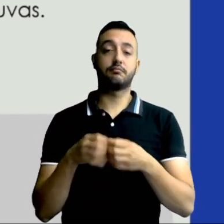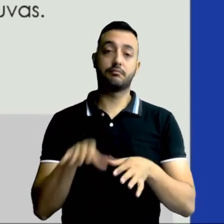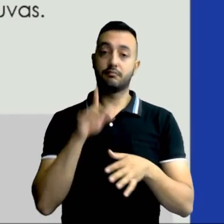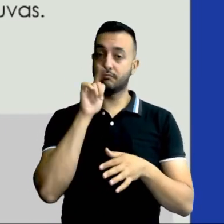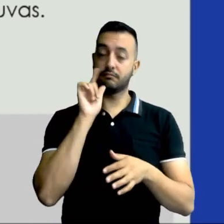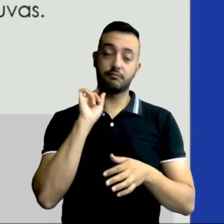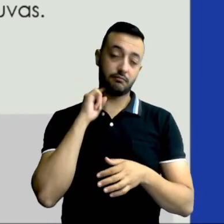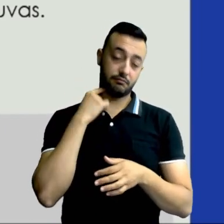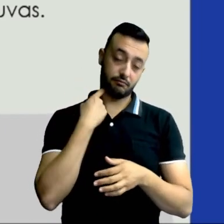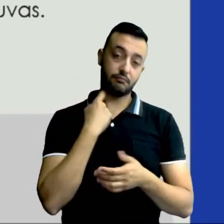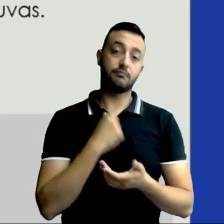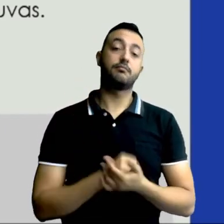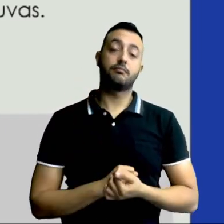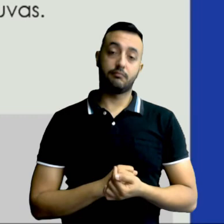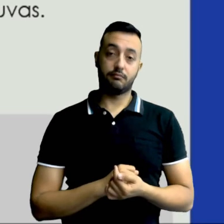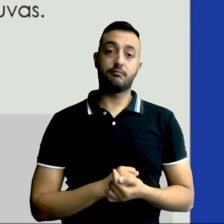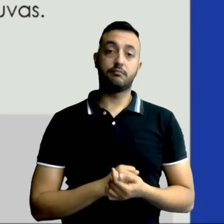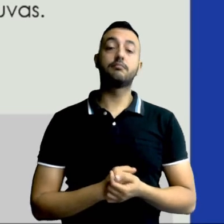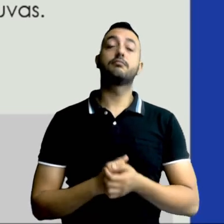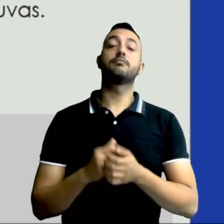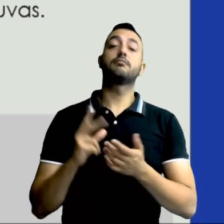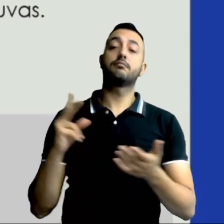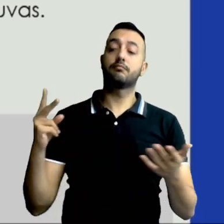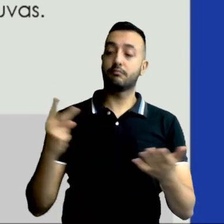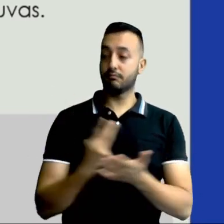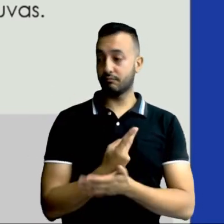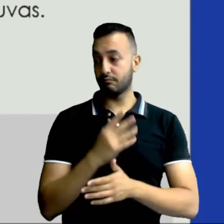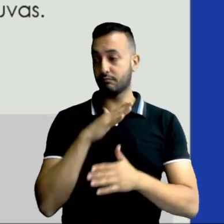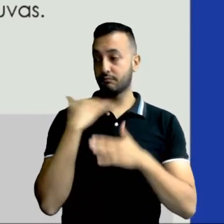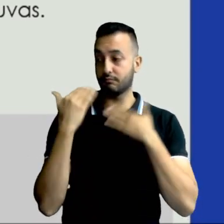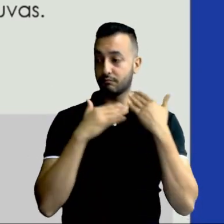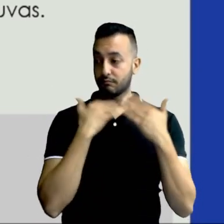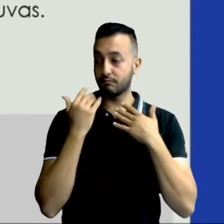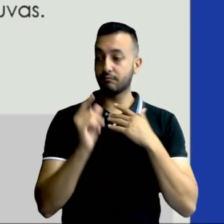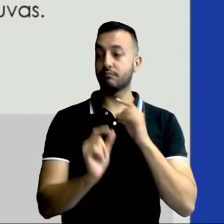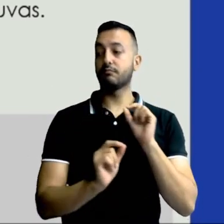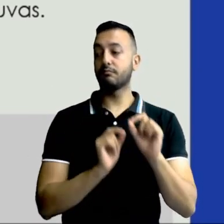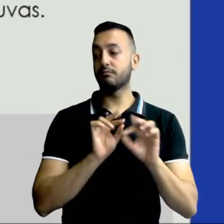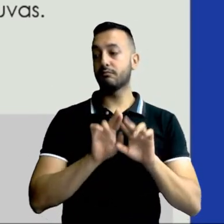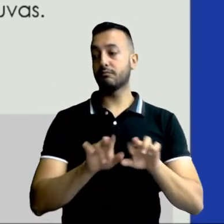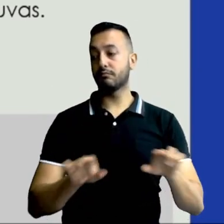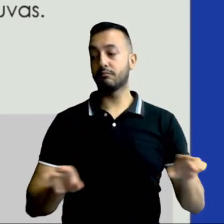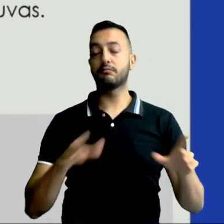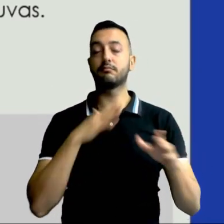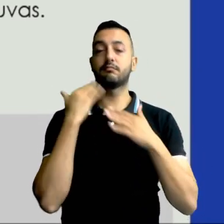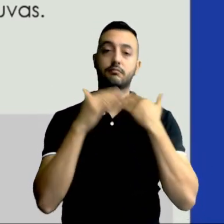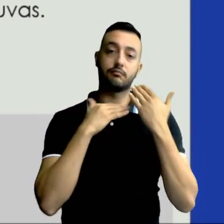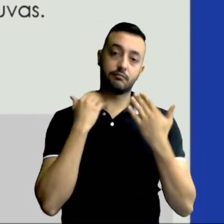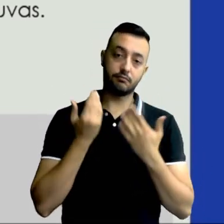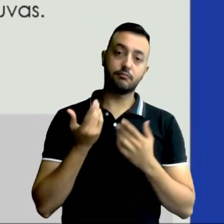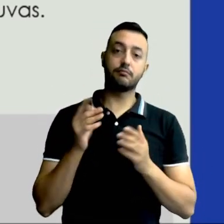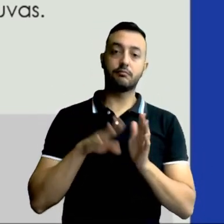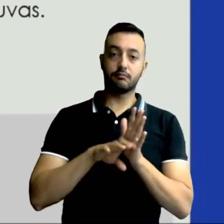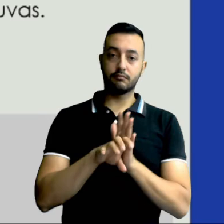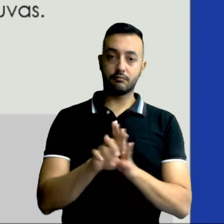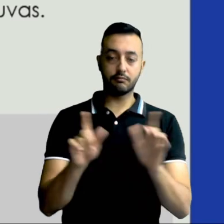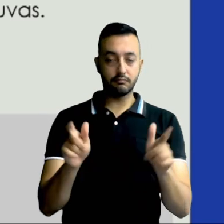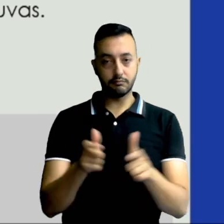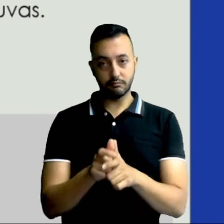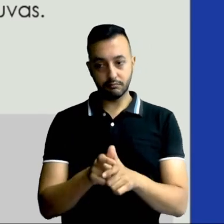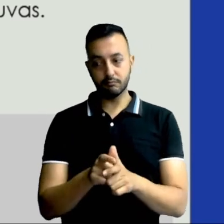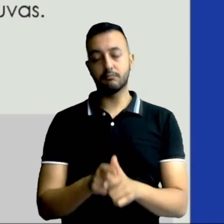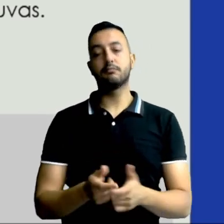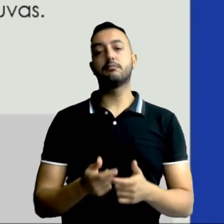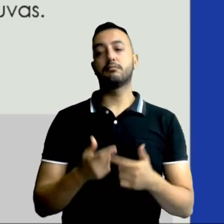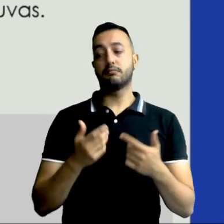qualidade da água do rio Essas atividades acarreta a morte de diversos seres vivos e microbiológicos que vivem